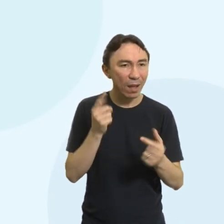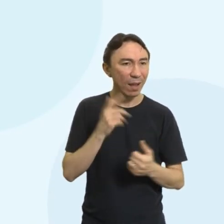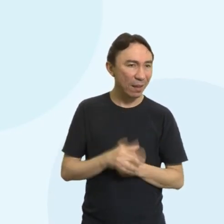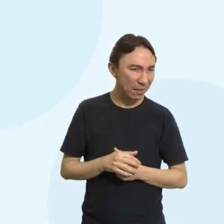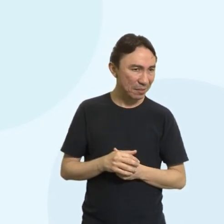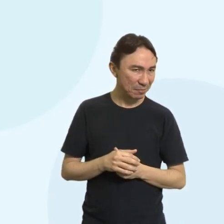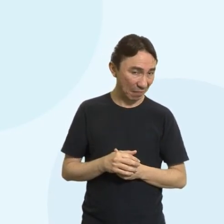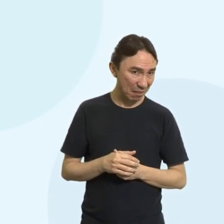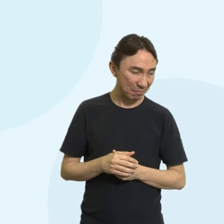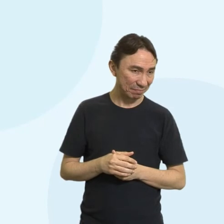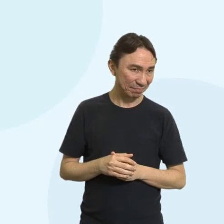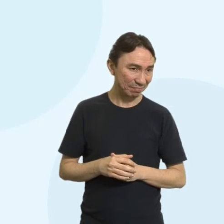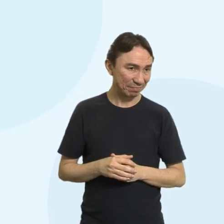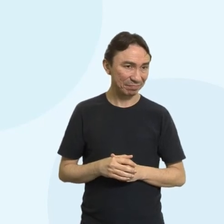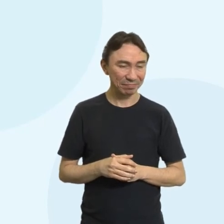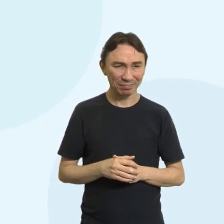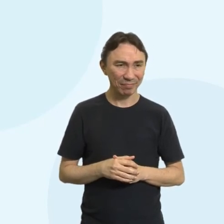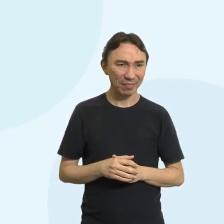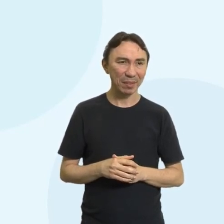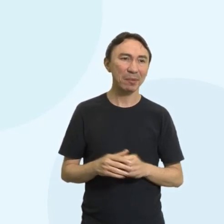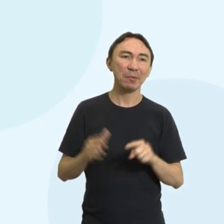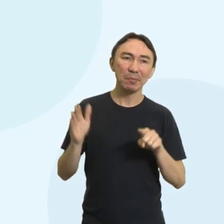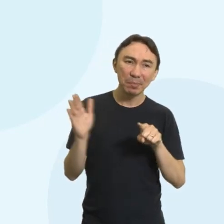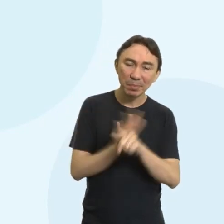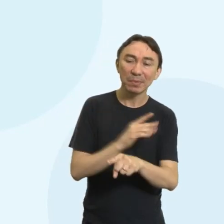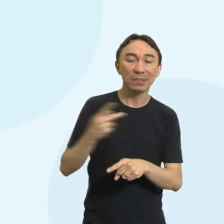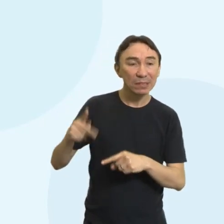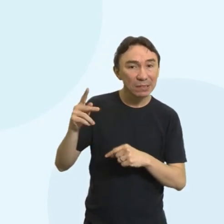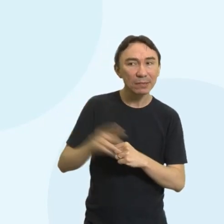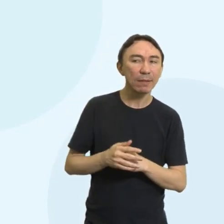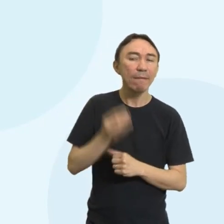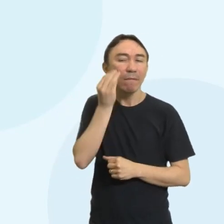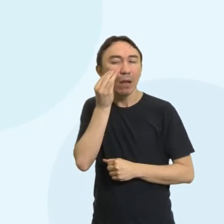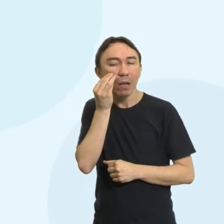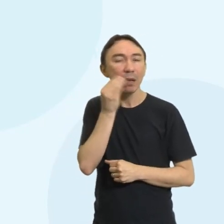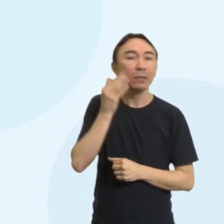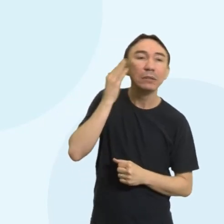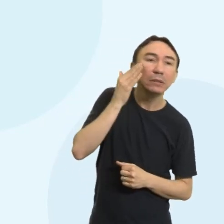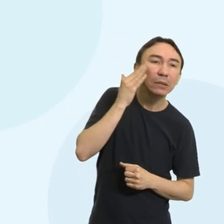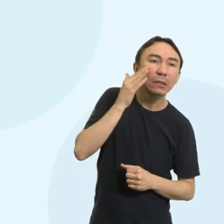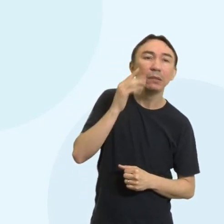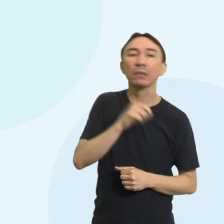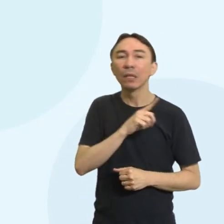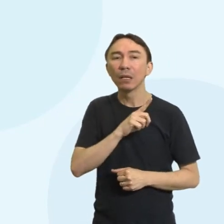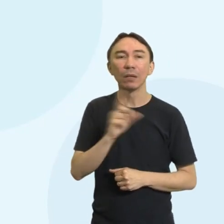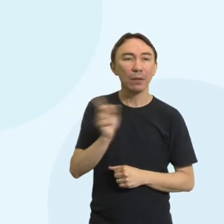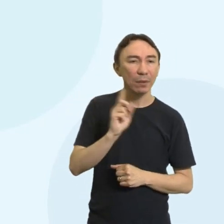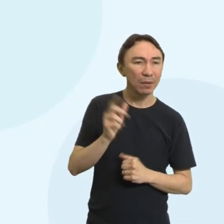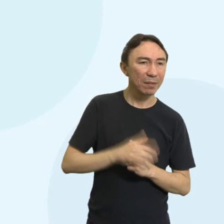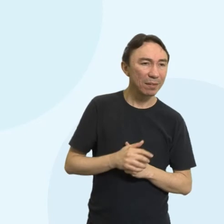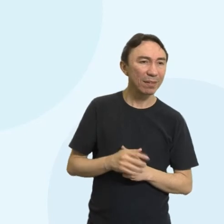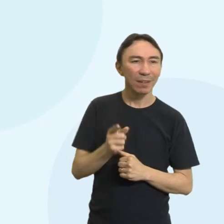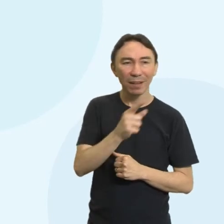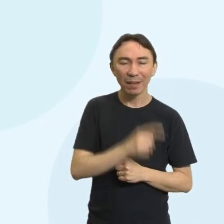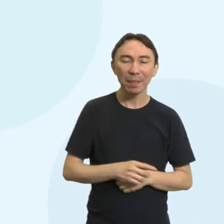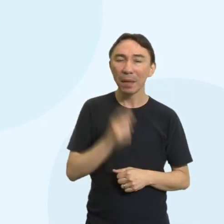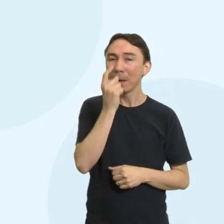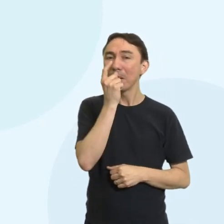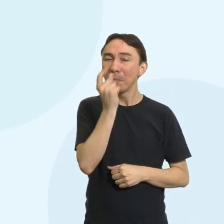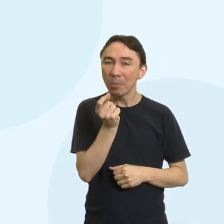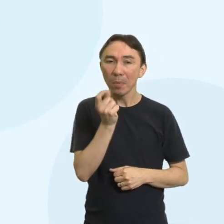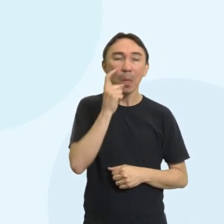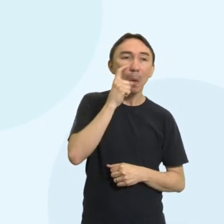enfim. Perguntas que testem a compreensão, porque o segundo marcador sugeriu à bruxa que fizesse o caldeirão um